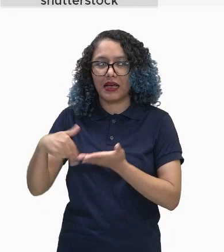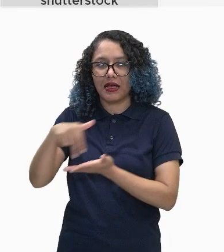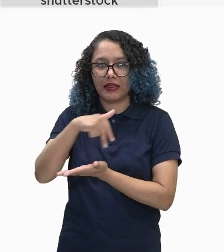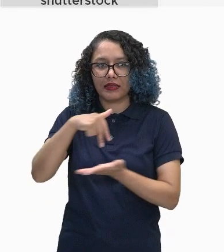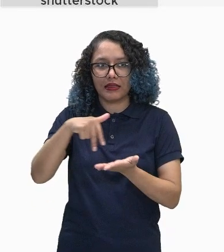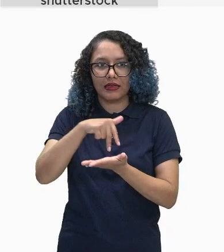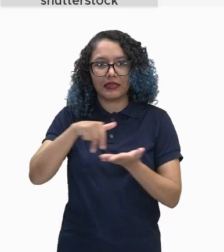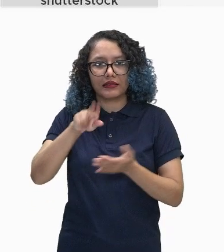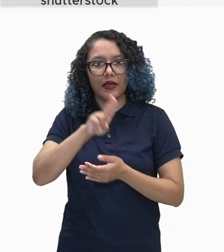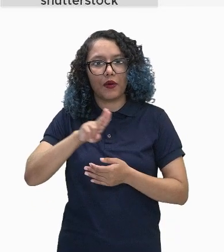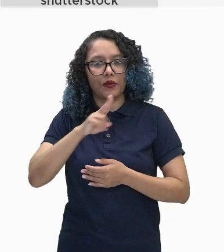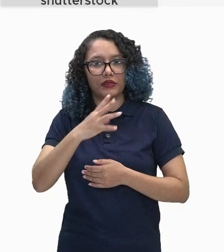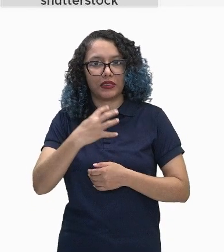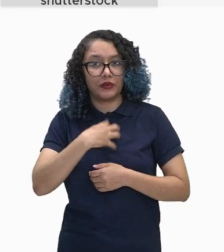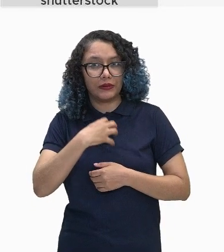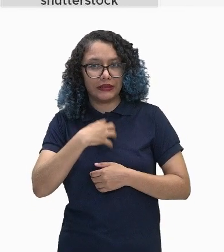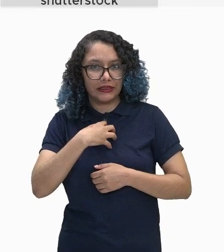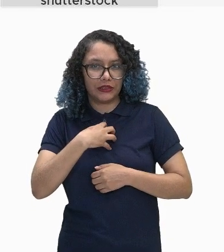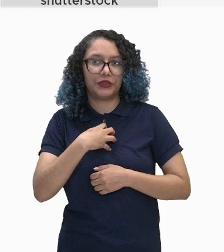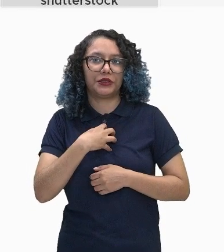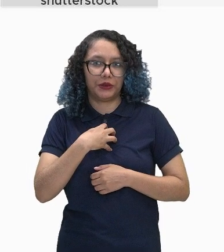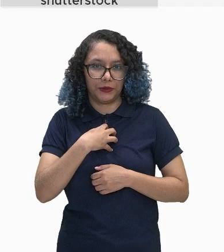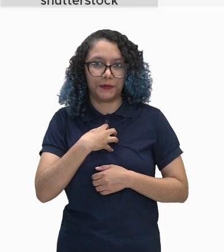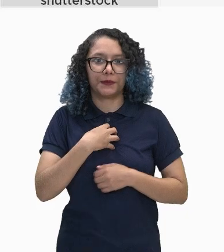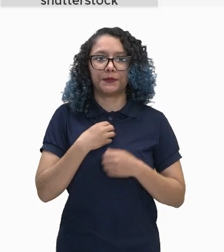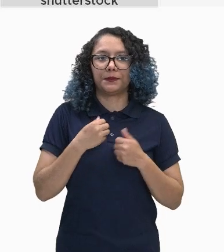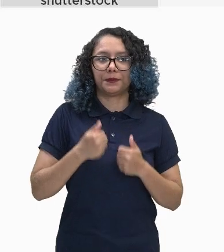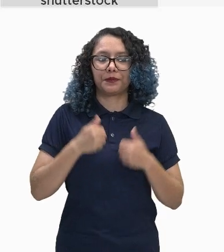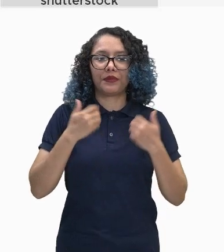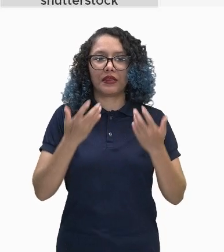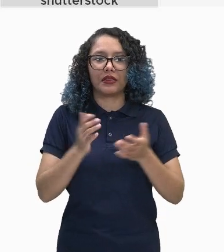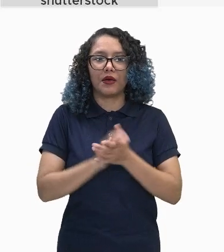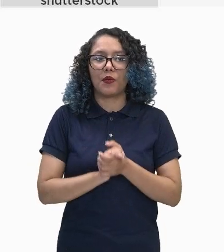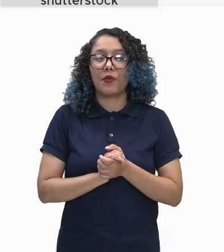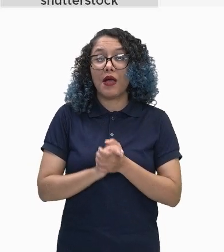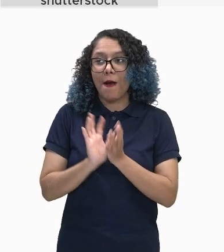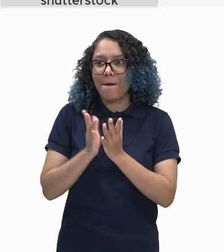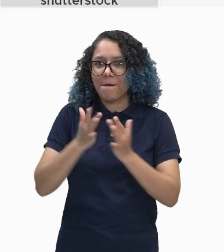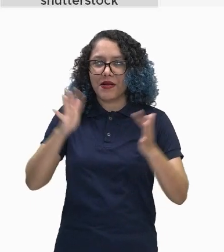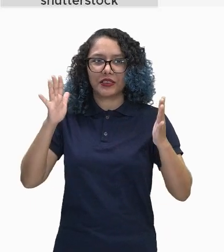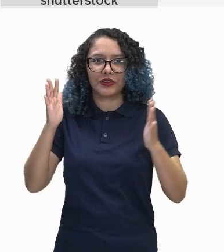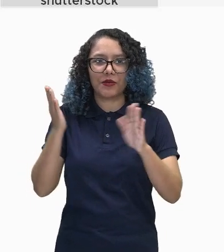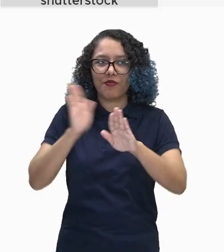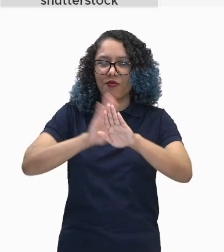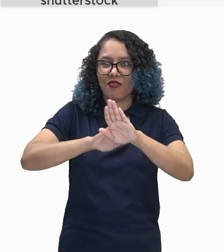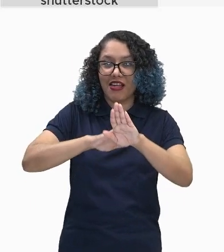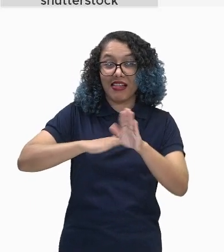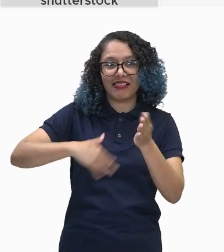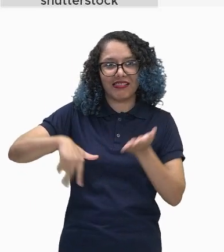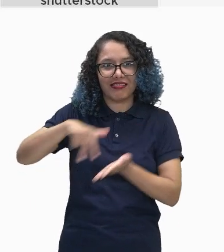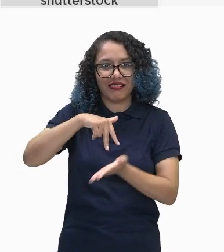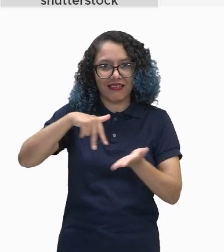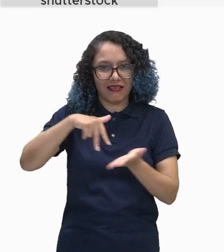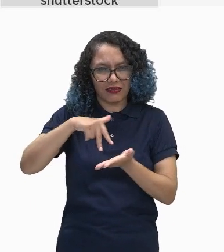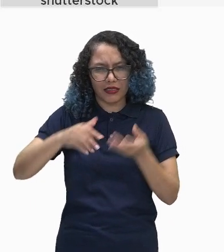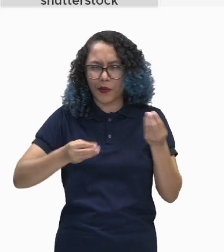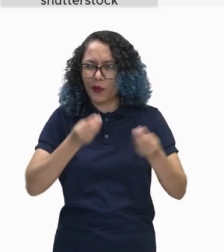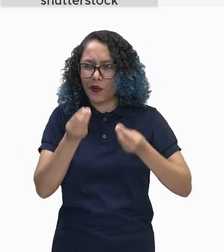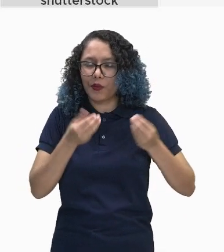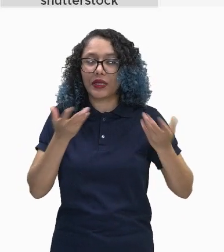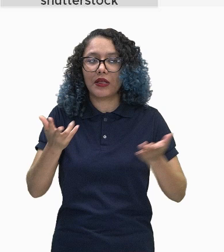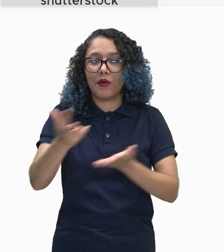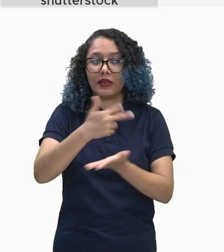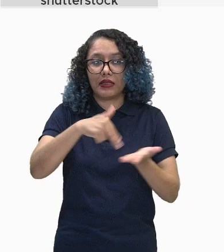através dos sentidos. A magia por trás da dança. A dança que vemos no